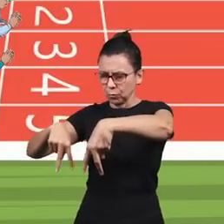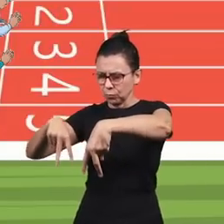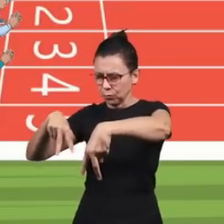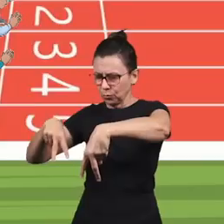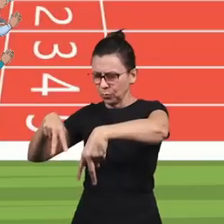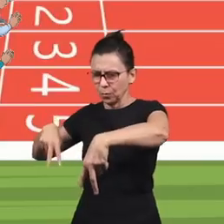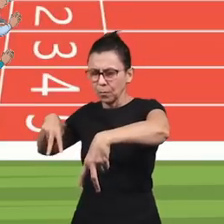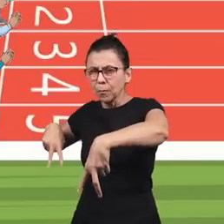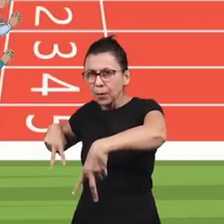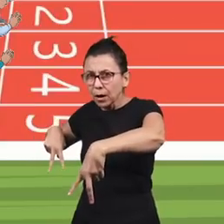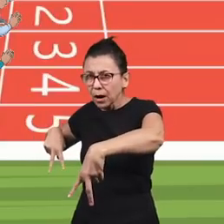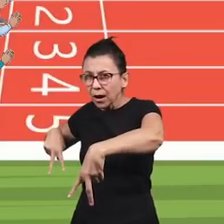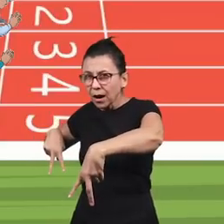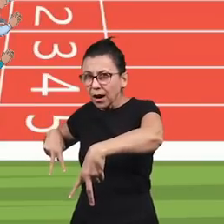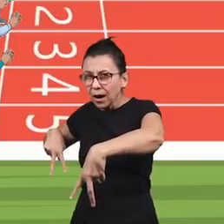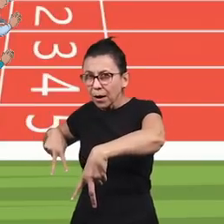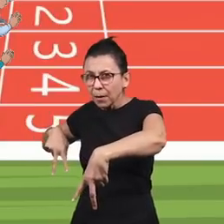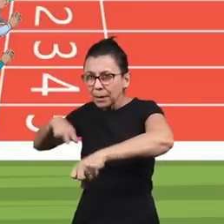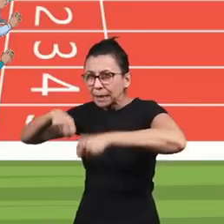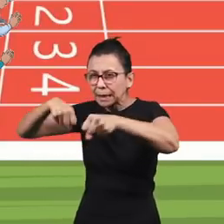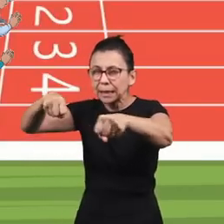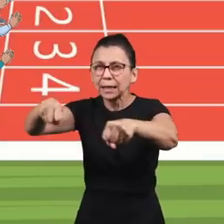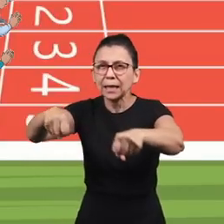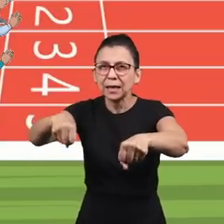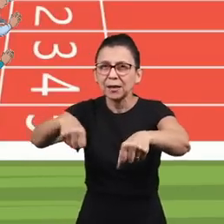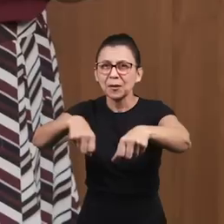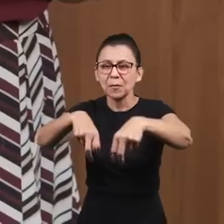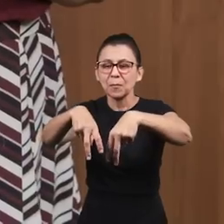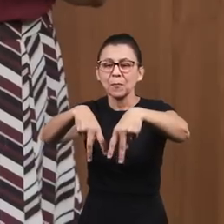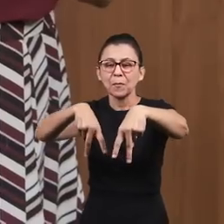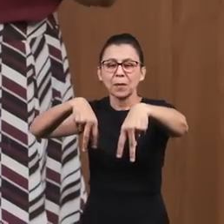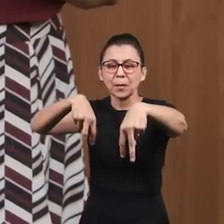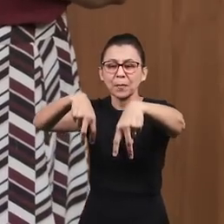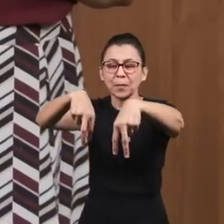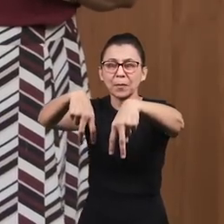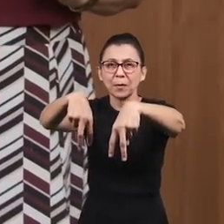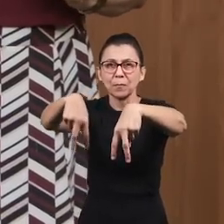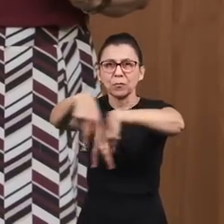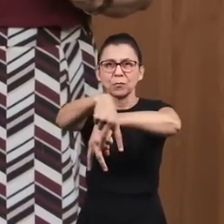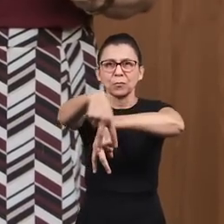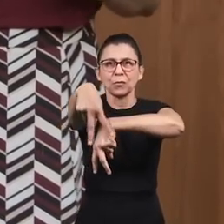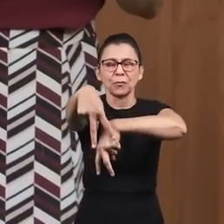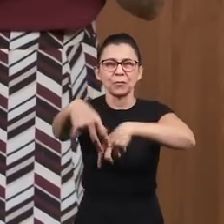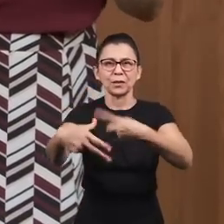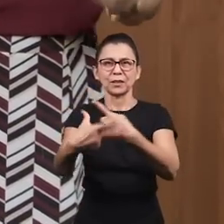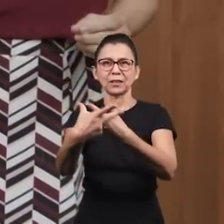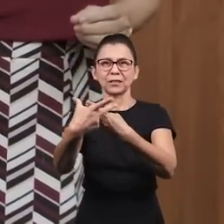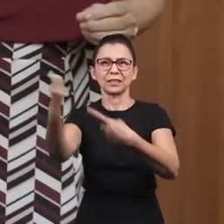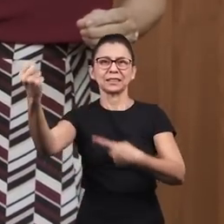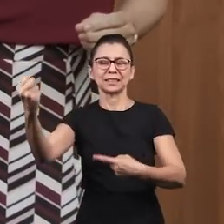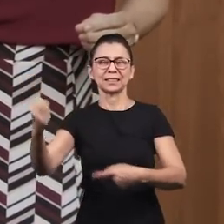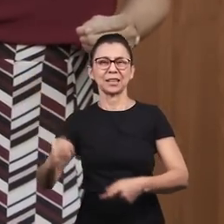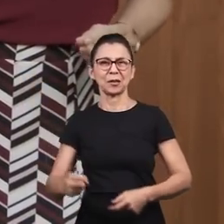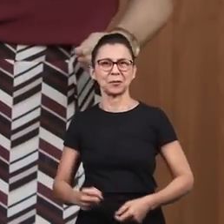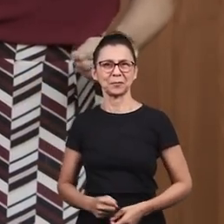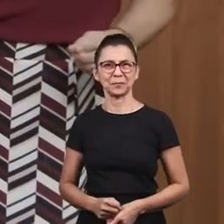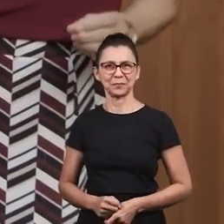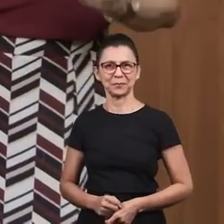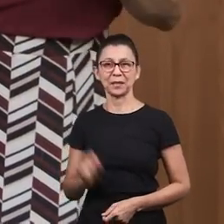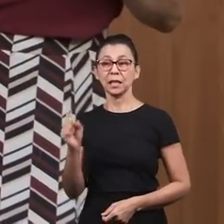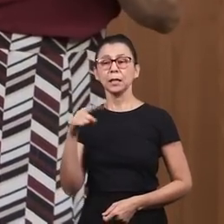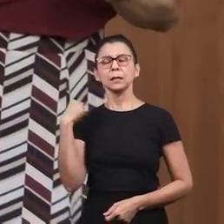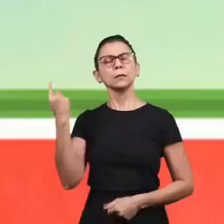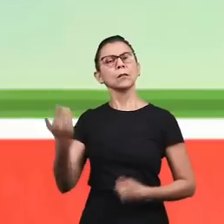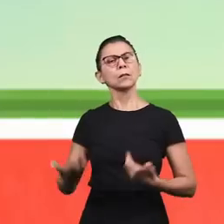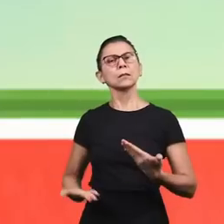o seu prêmio. E o nosso prêmio? Qual é o nosso prêmio como servo do Senhor?